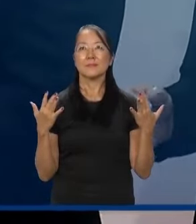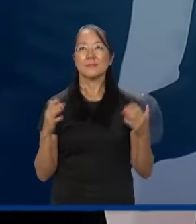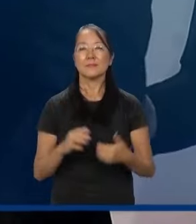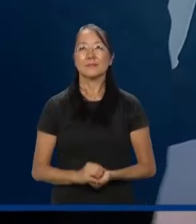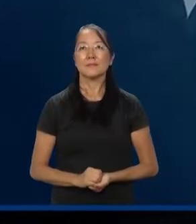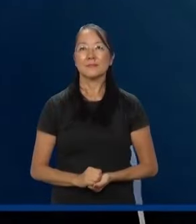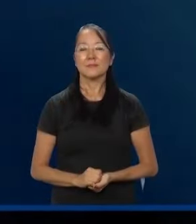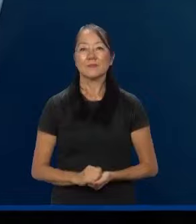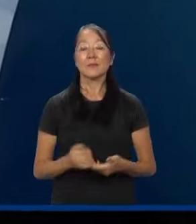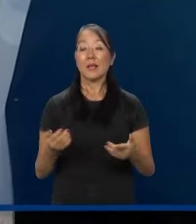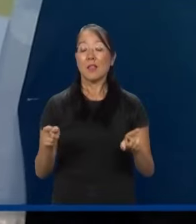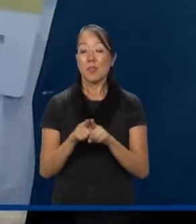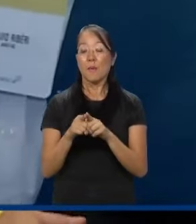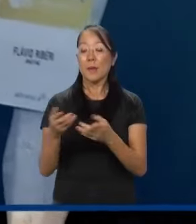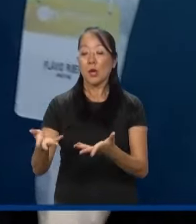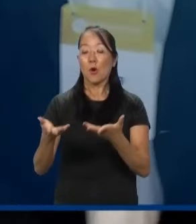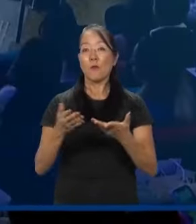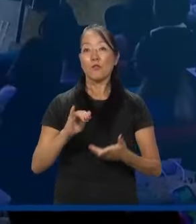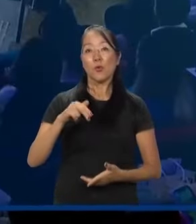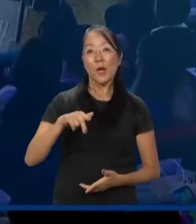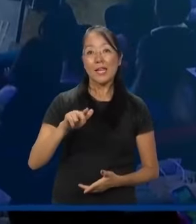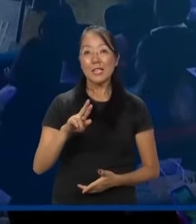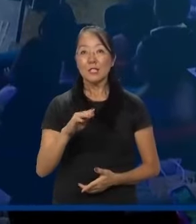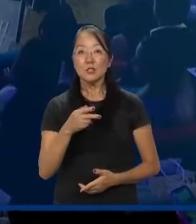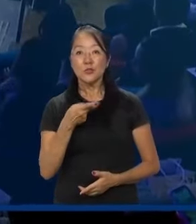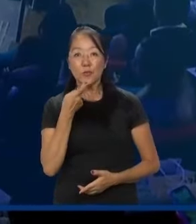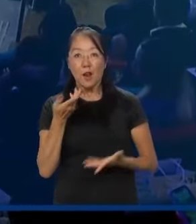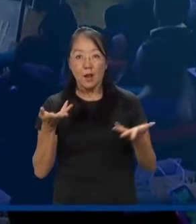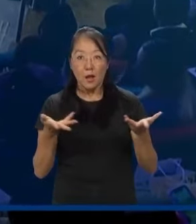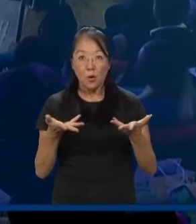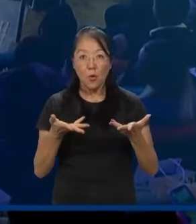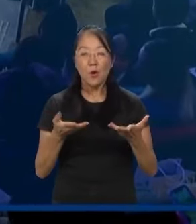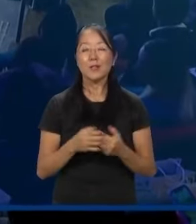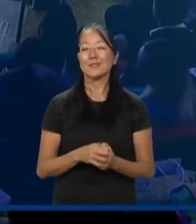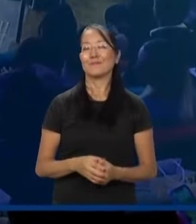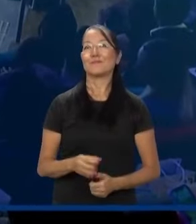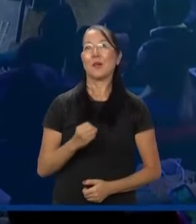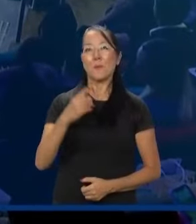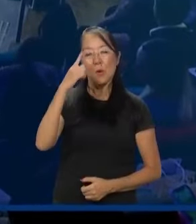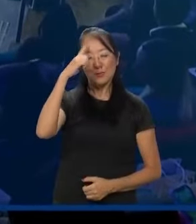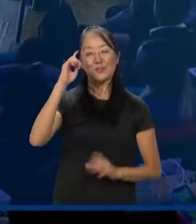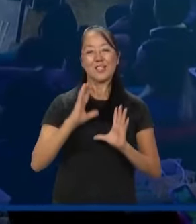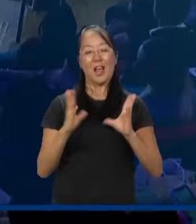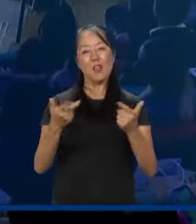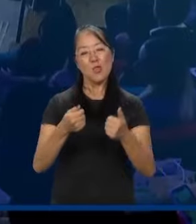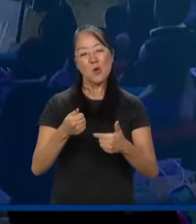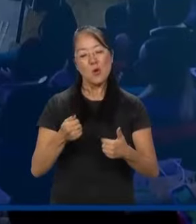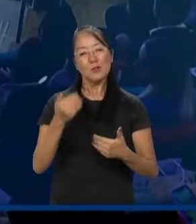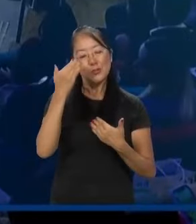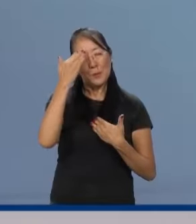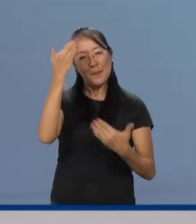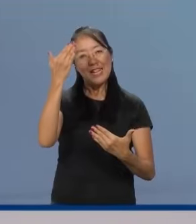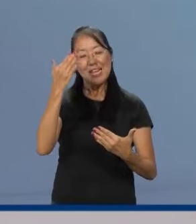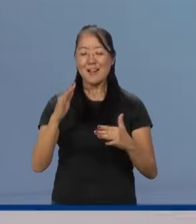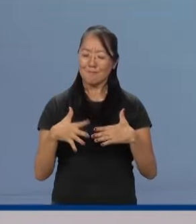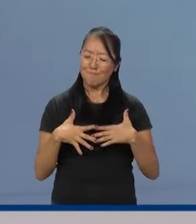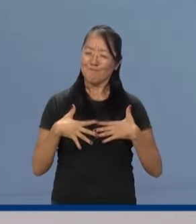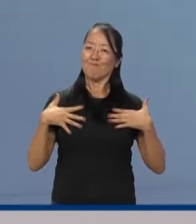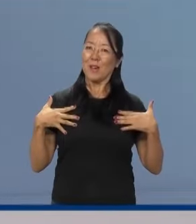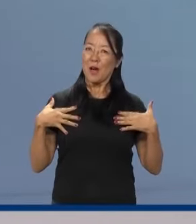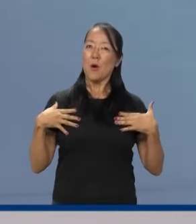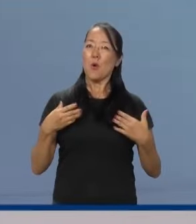E eu convido a Ingrid a fazer um pronunciamento aqui, por favor. Bom dia a todos. Muito obrigada. Para a gente é uma grande honra, né, receber essa menção